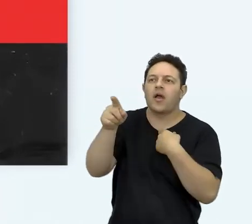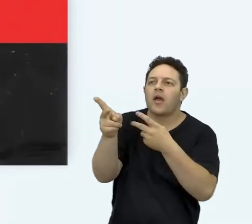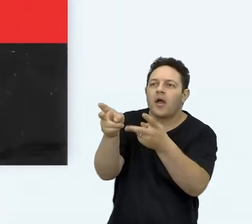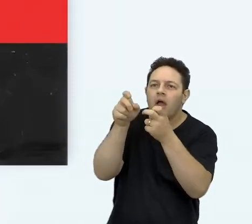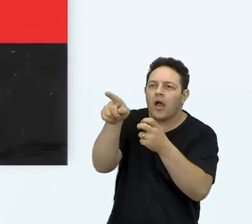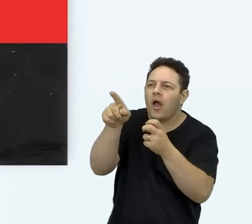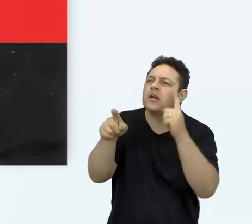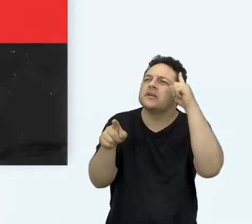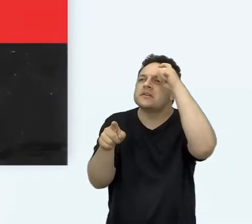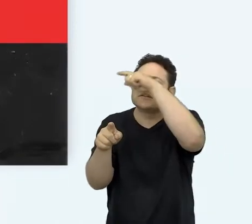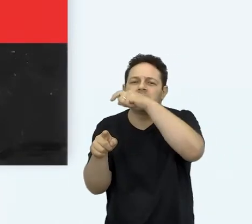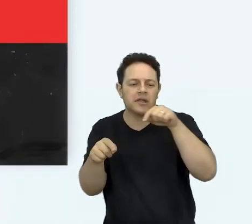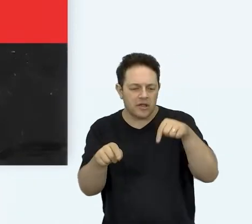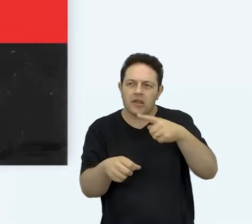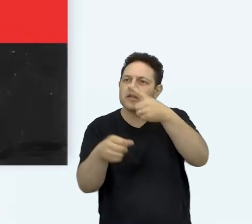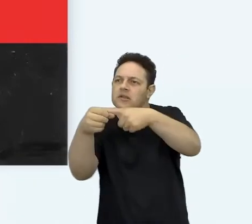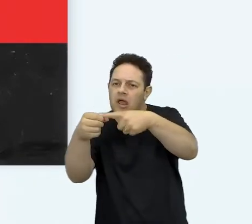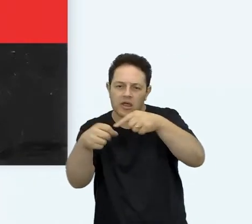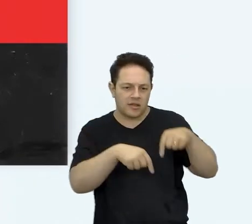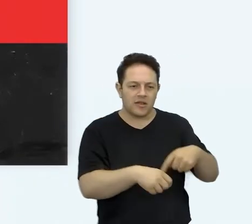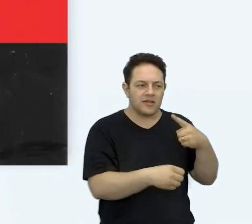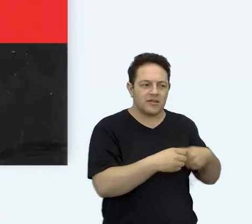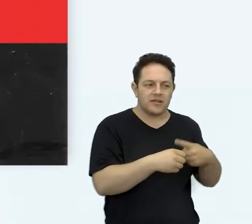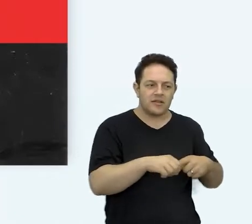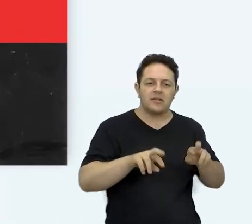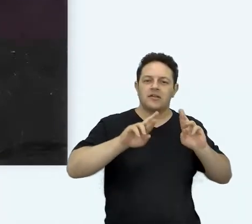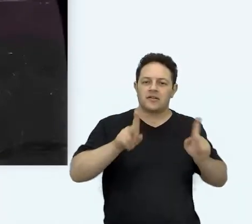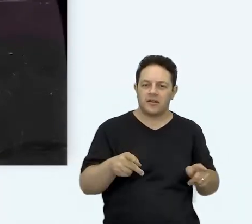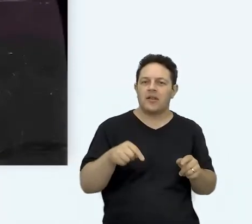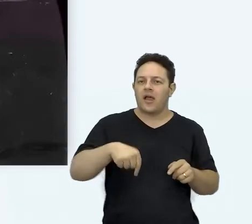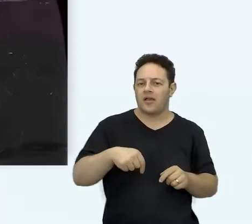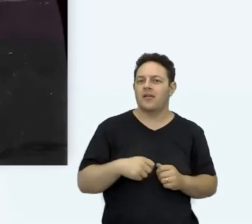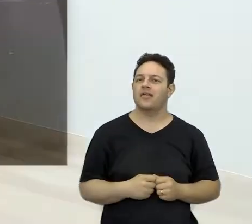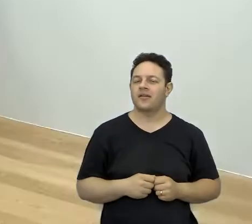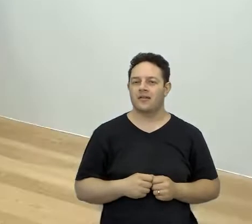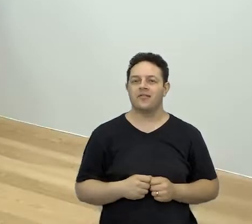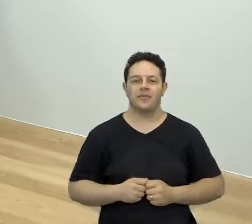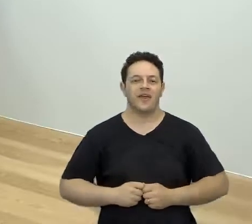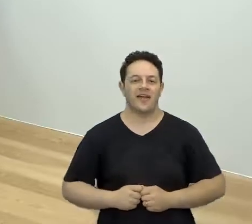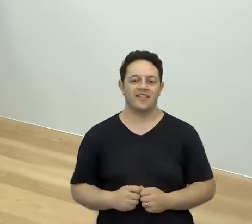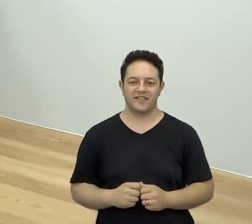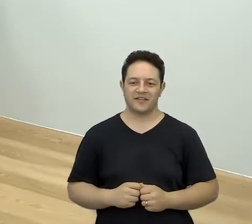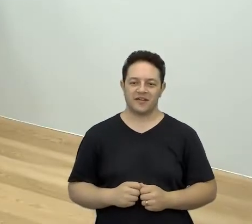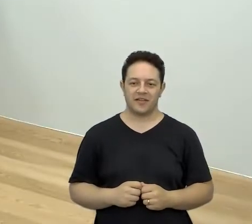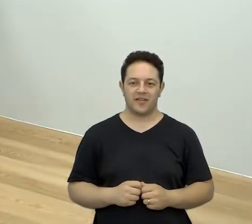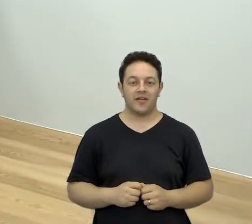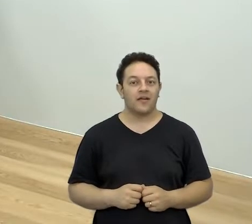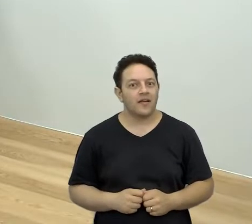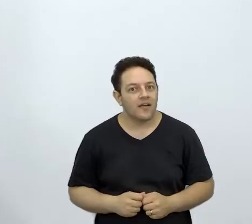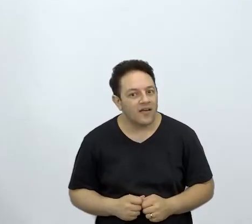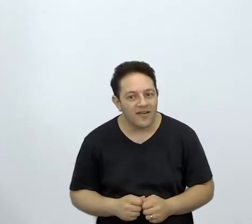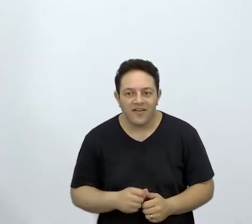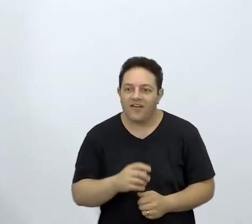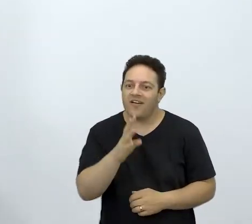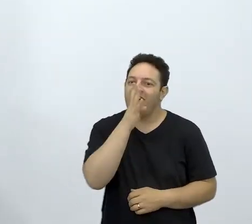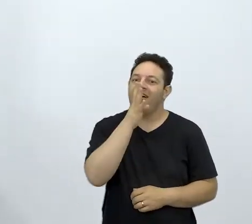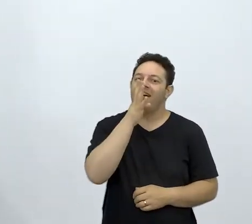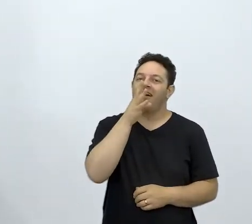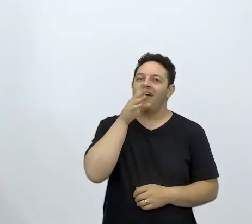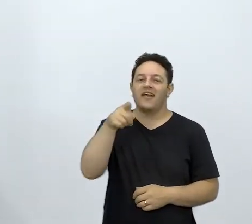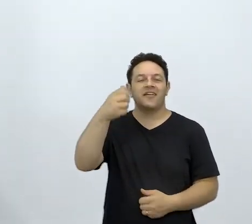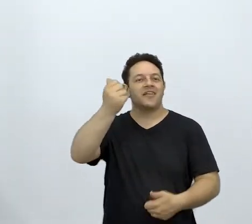é difícil diferenciar essas cidades de qualquer região aqui do Brasil. Nossa, o professor Anderson é demais e é